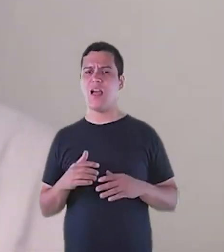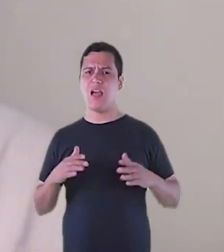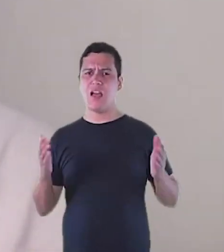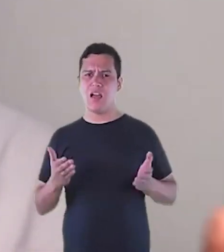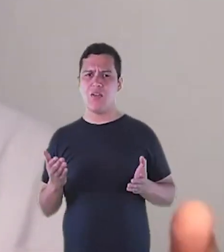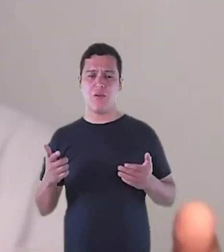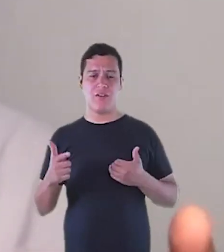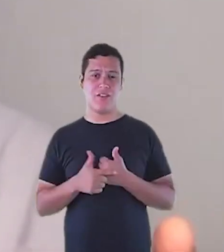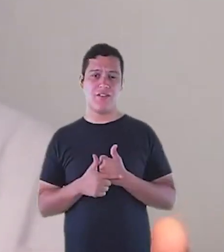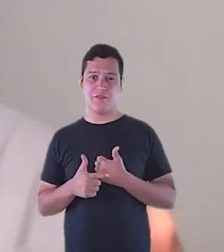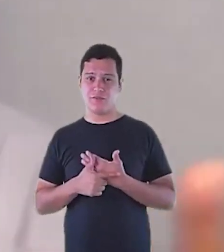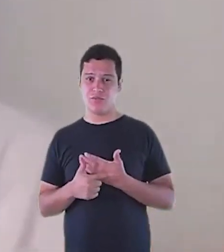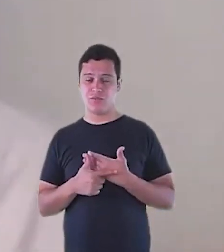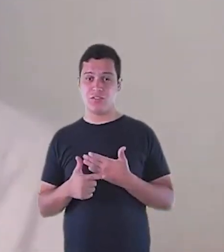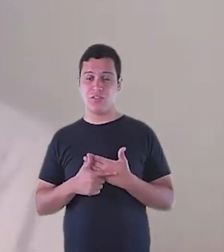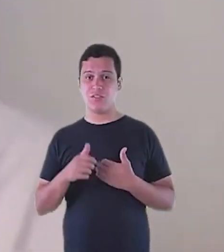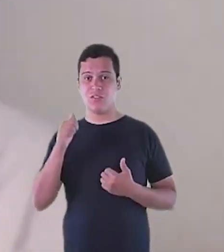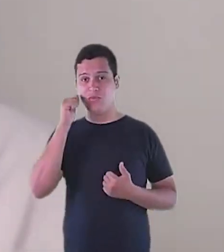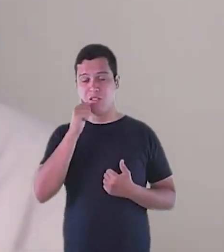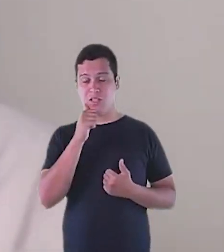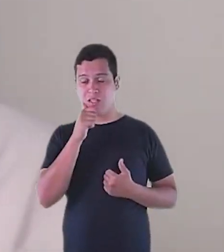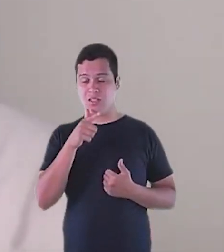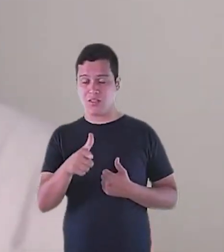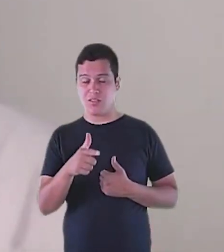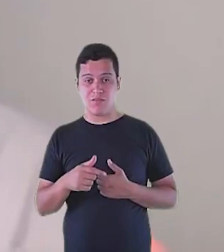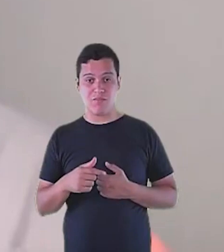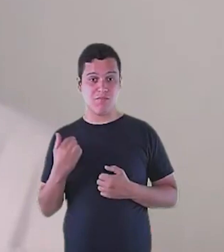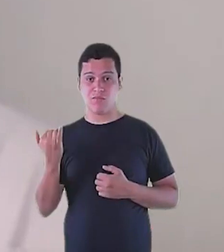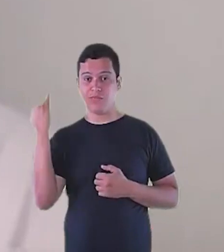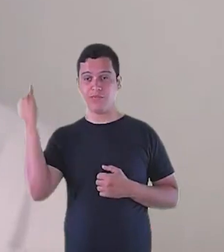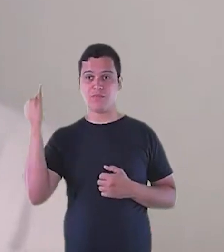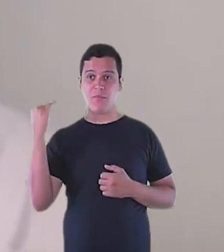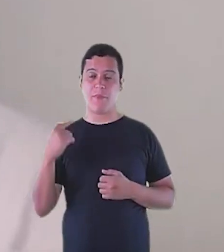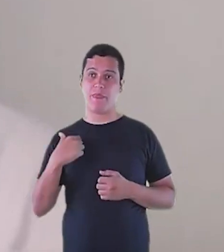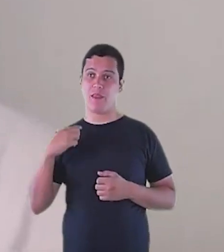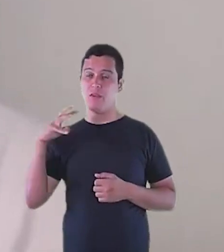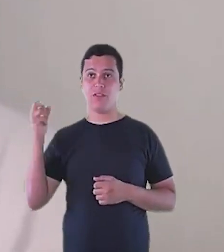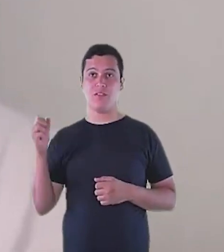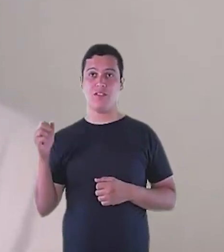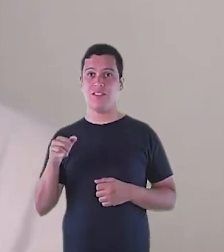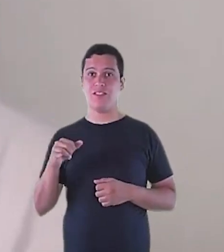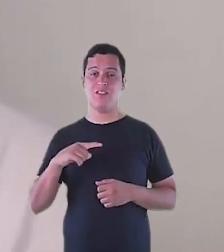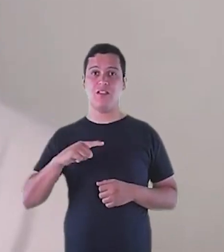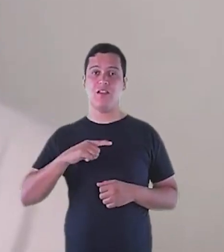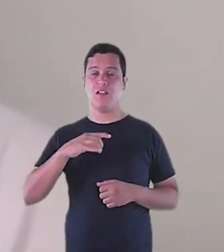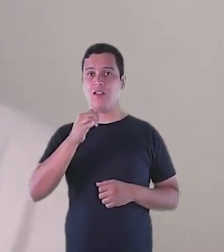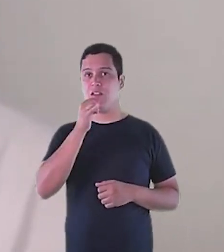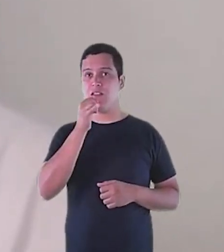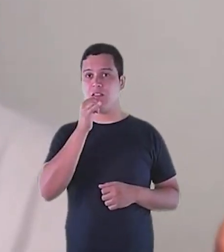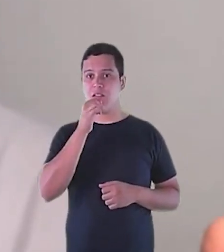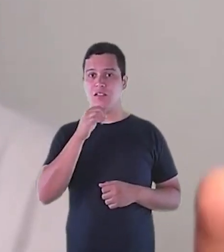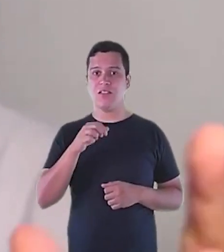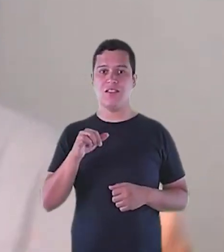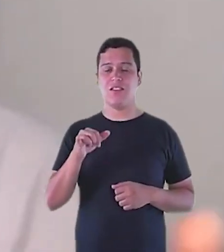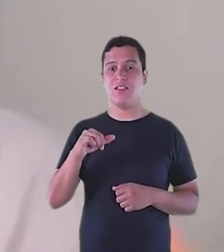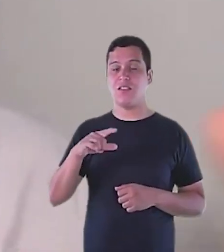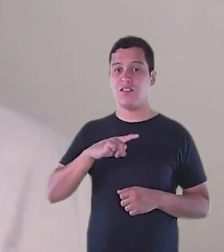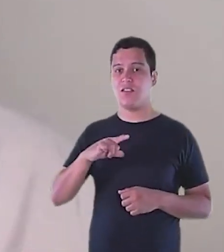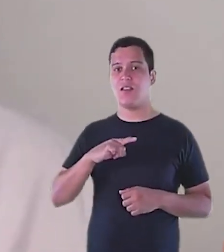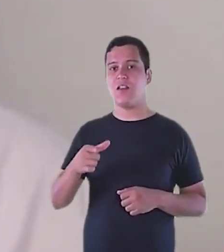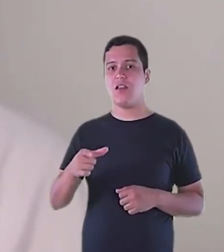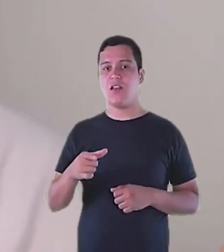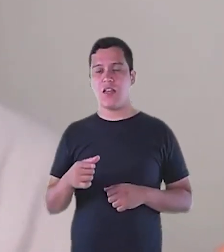na escravidão é muito importante. Eu diria assim, se existe um projeto nacional de apagamento da memória, ele